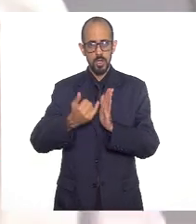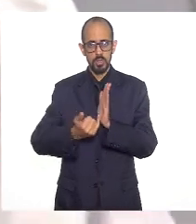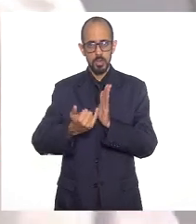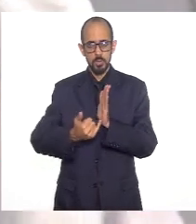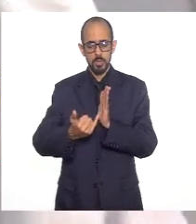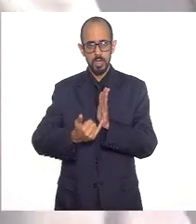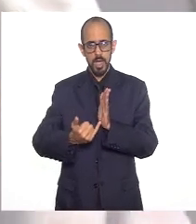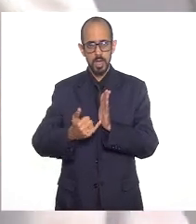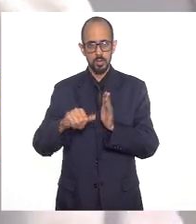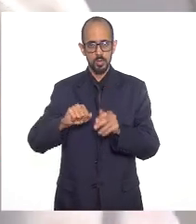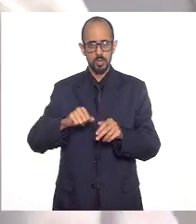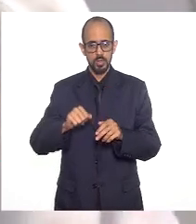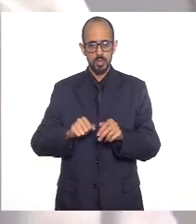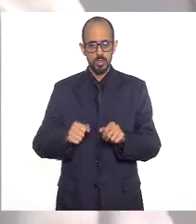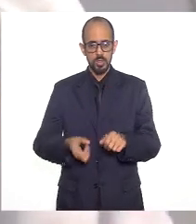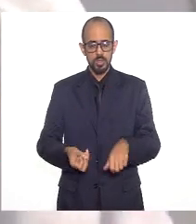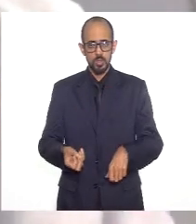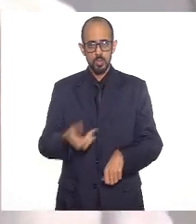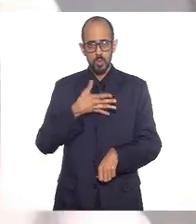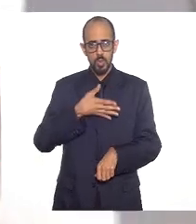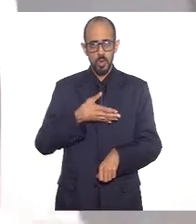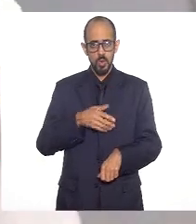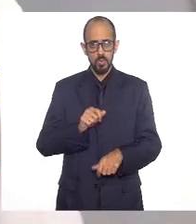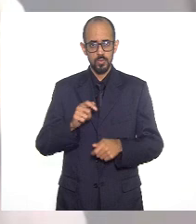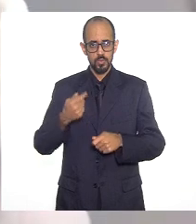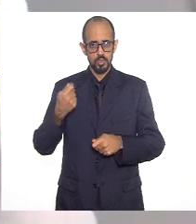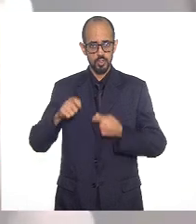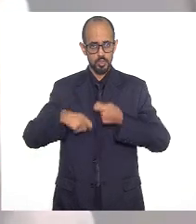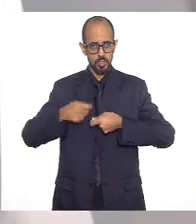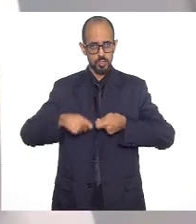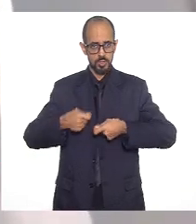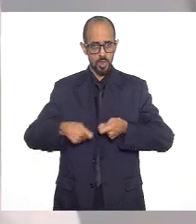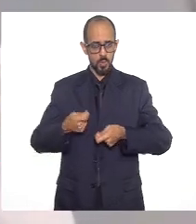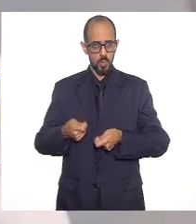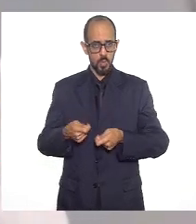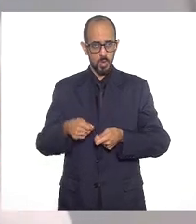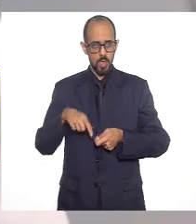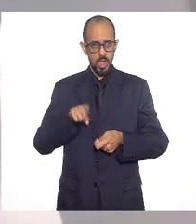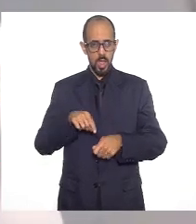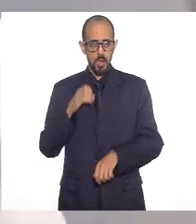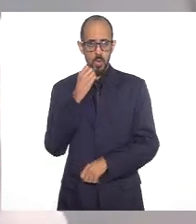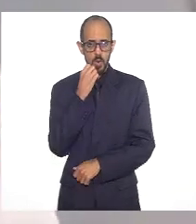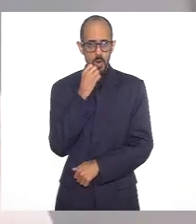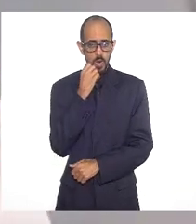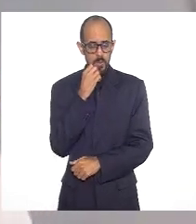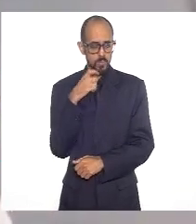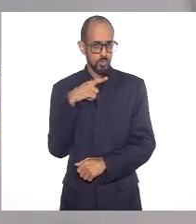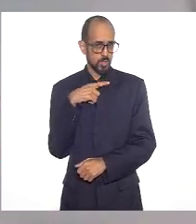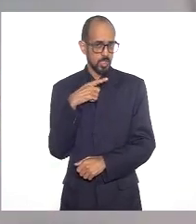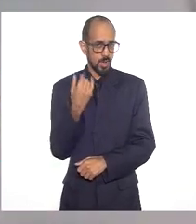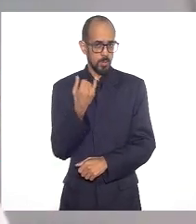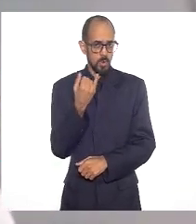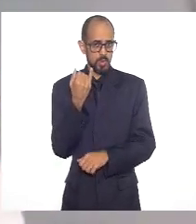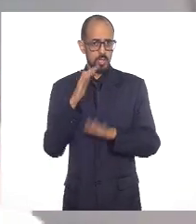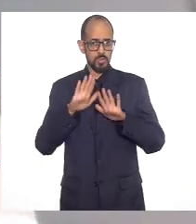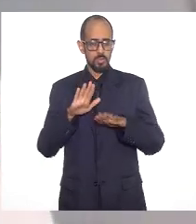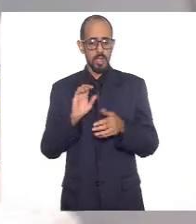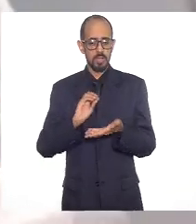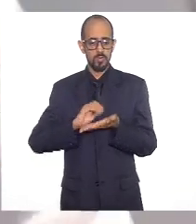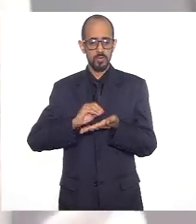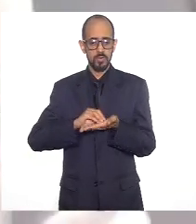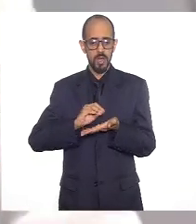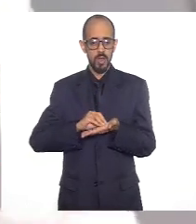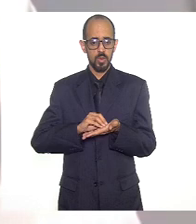a modernização de gestão são pautas que têm, obviamente, a sua importância, mas pautas de uma gestão